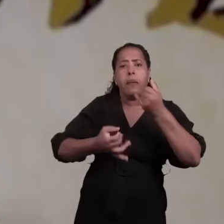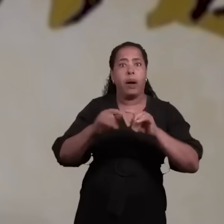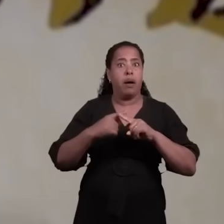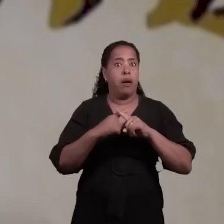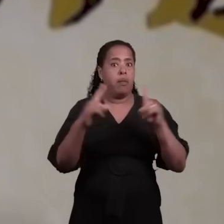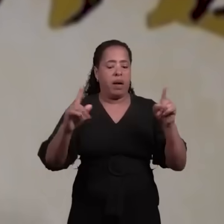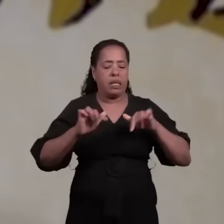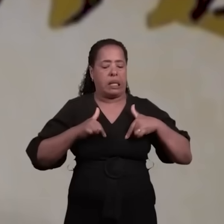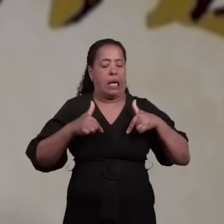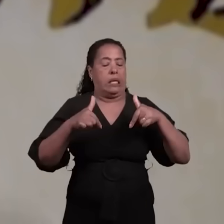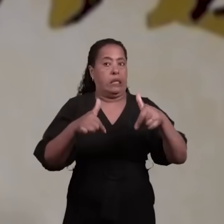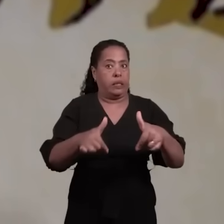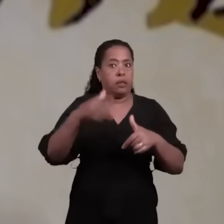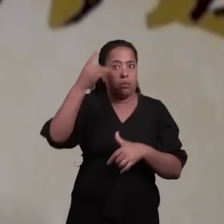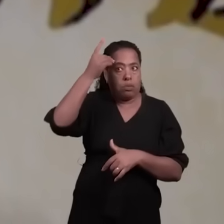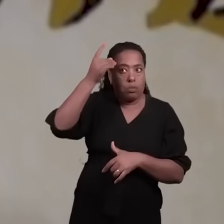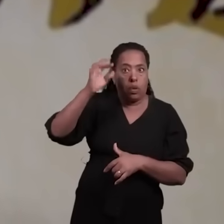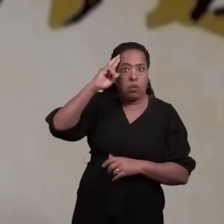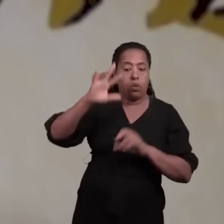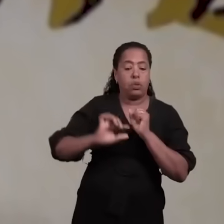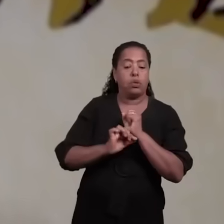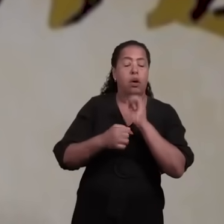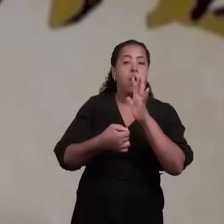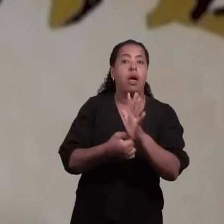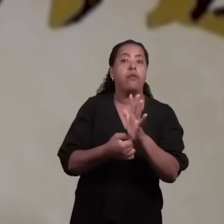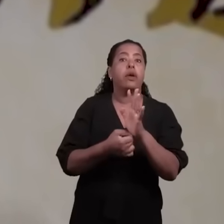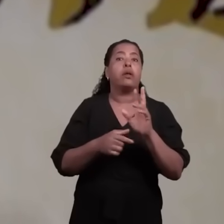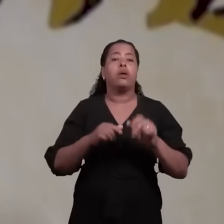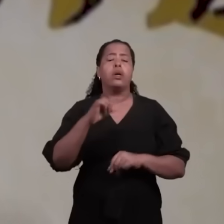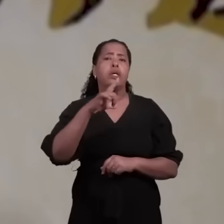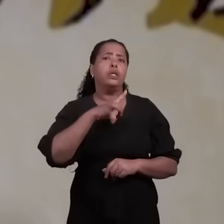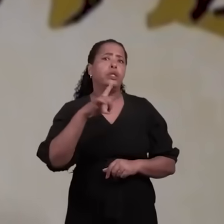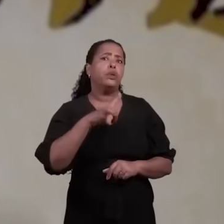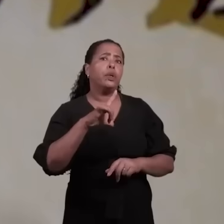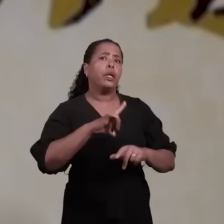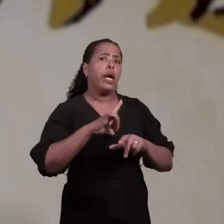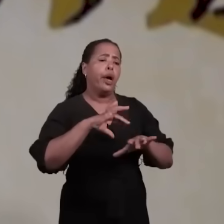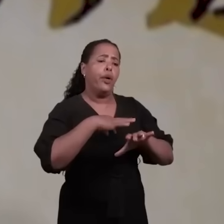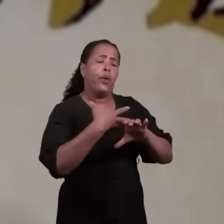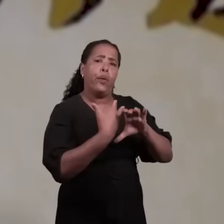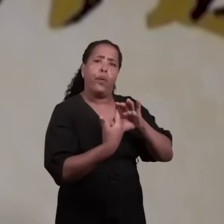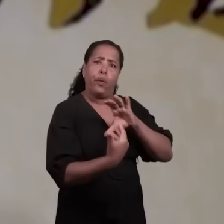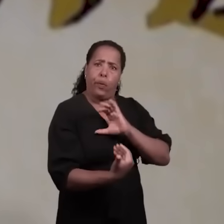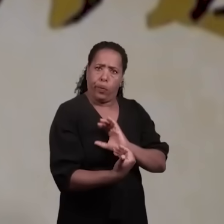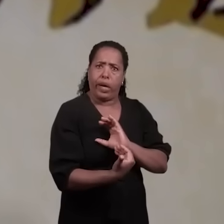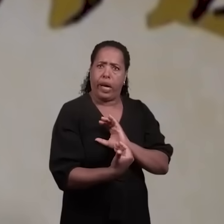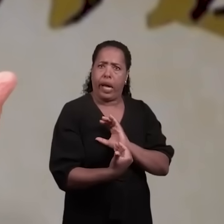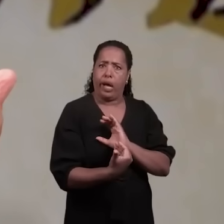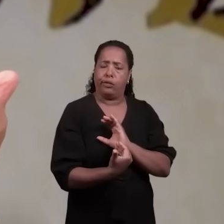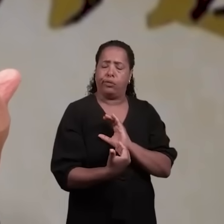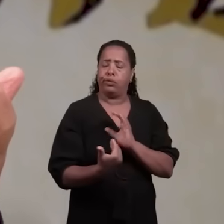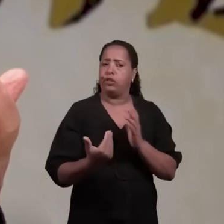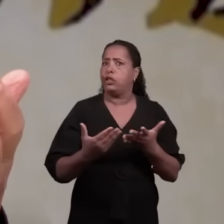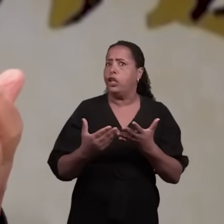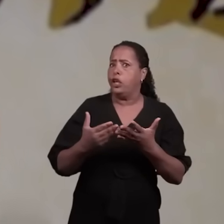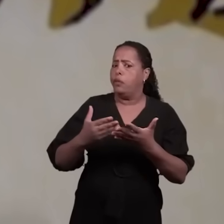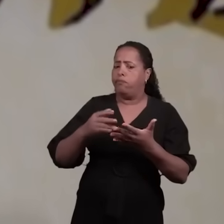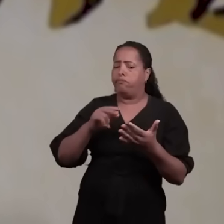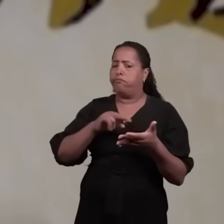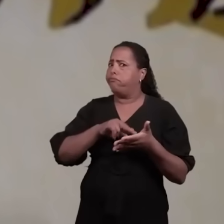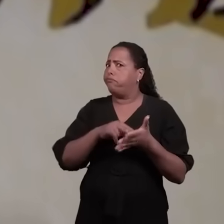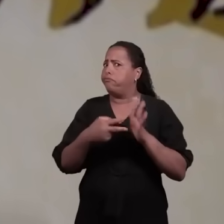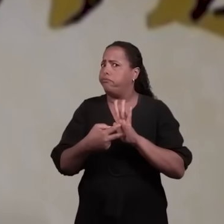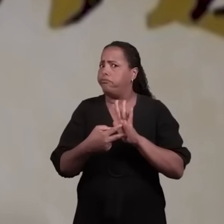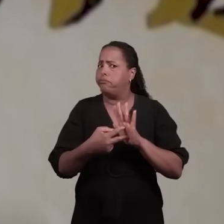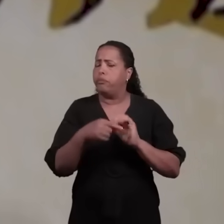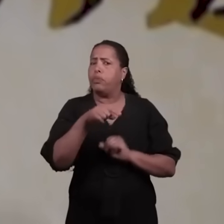ele, ou seja, a manifestação do dom espiritual que o Senhor mostrou para ele, essa manifestação tinha um caráter assim figurativo. Porque ele disse assim, olha,